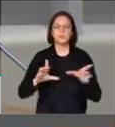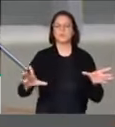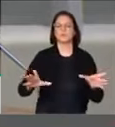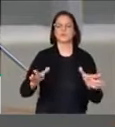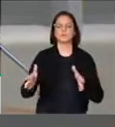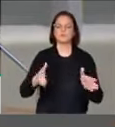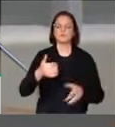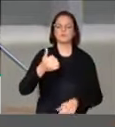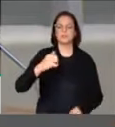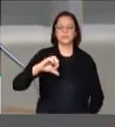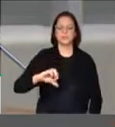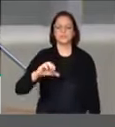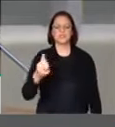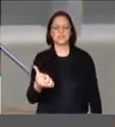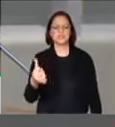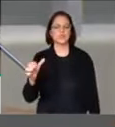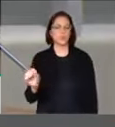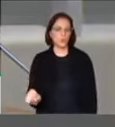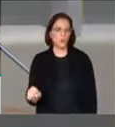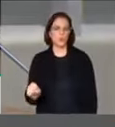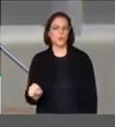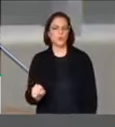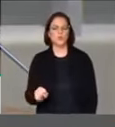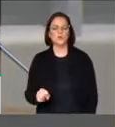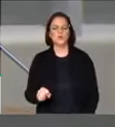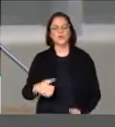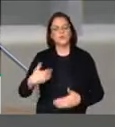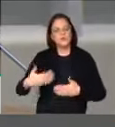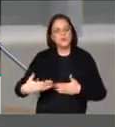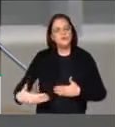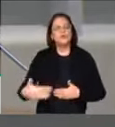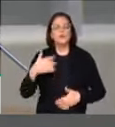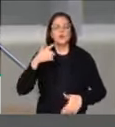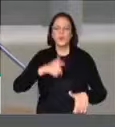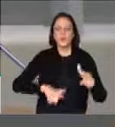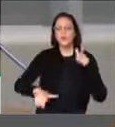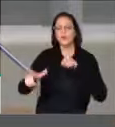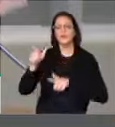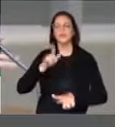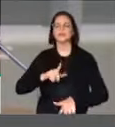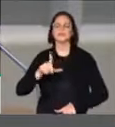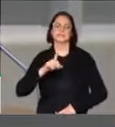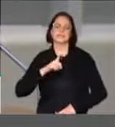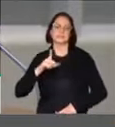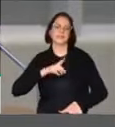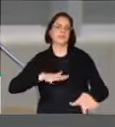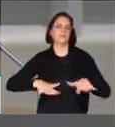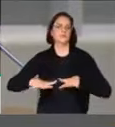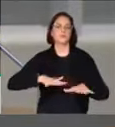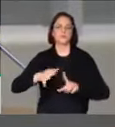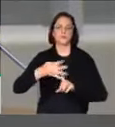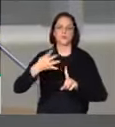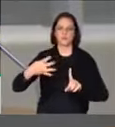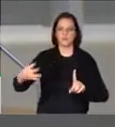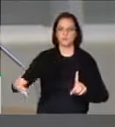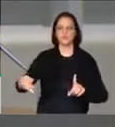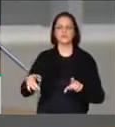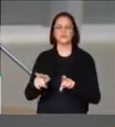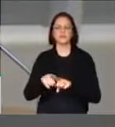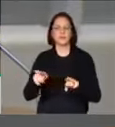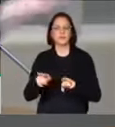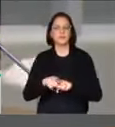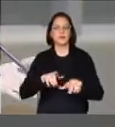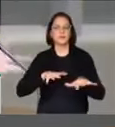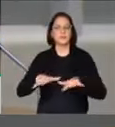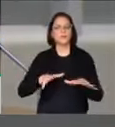68, ter uma série de conquistas e de auto-organização do movimento LGBT, do